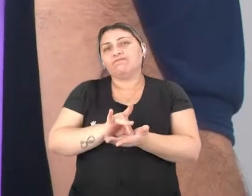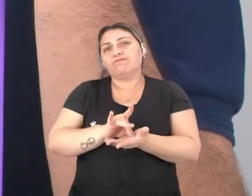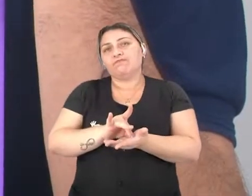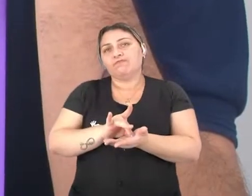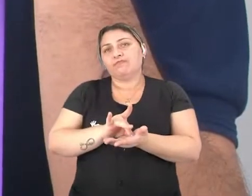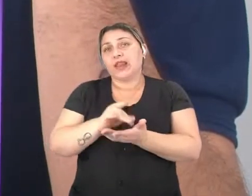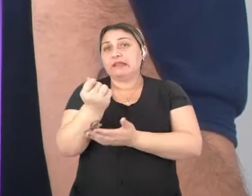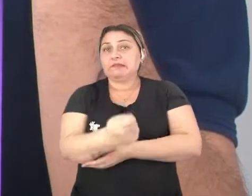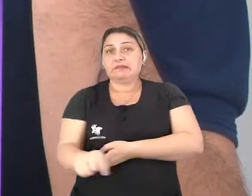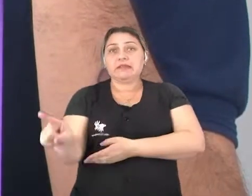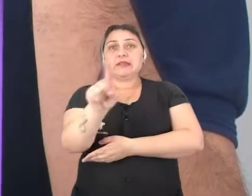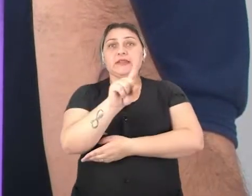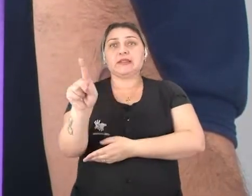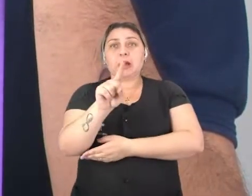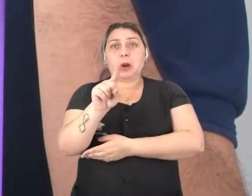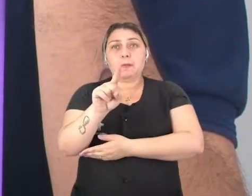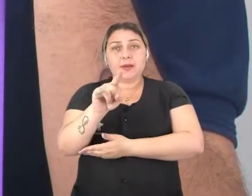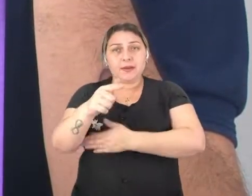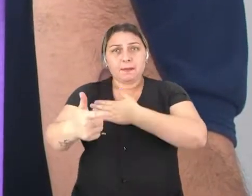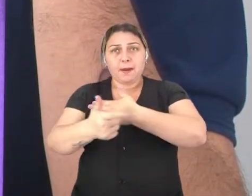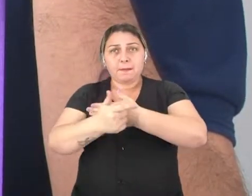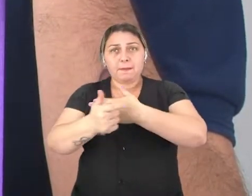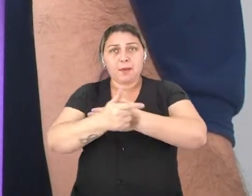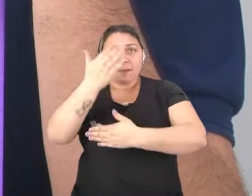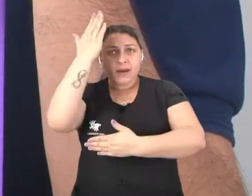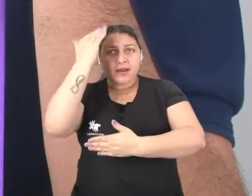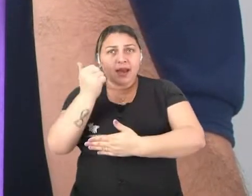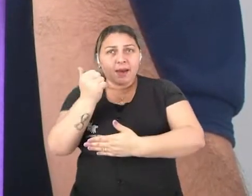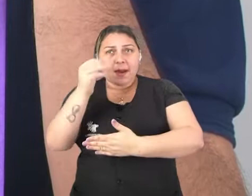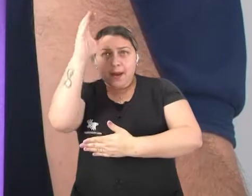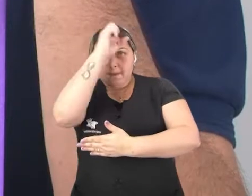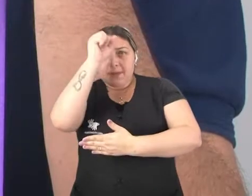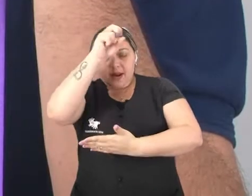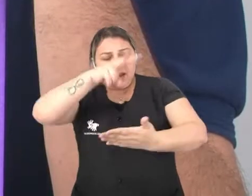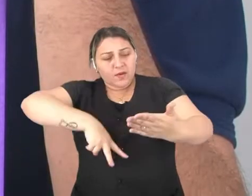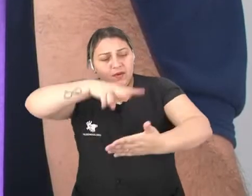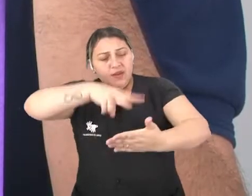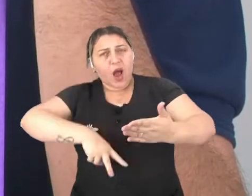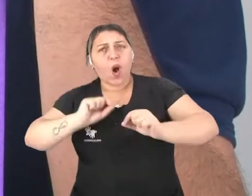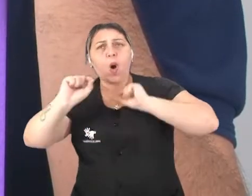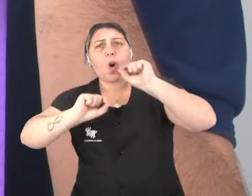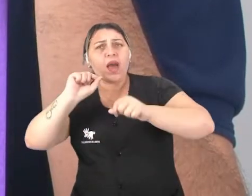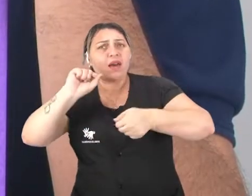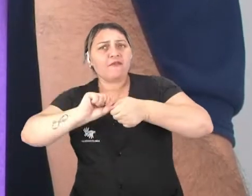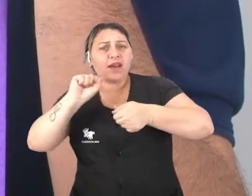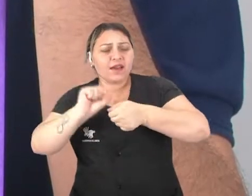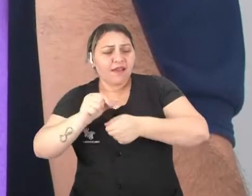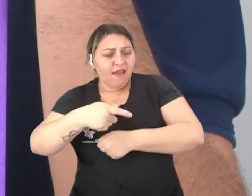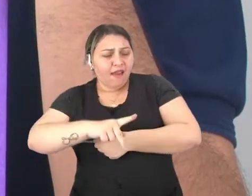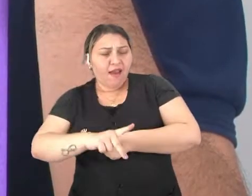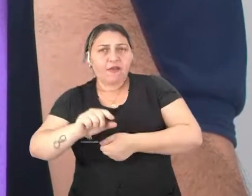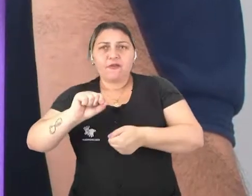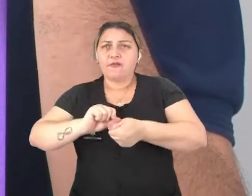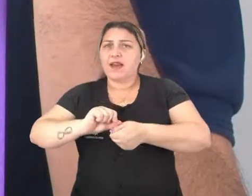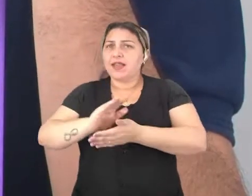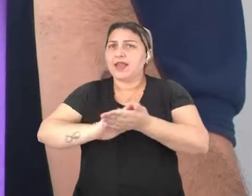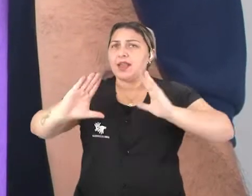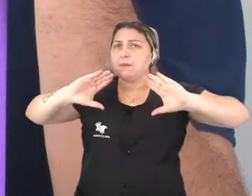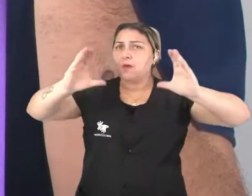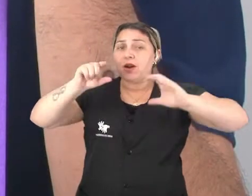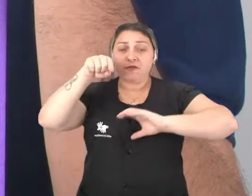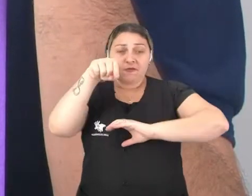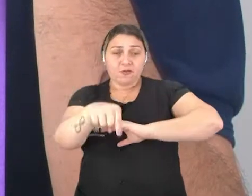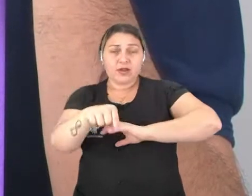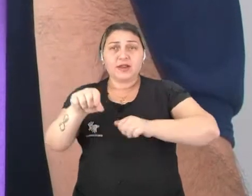Não precisa manual de instrução. E o que é que ela faz? Ela não faz nada. Você